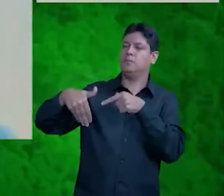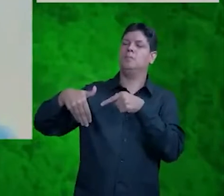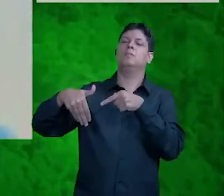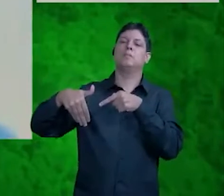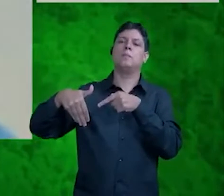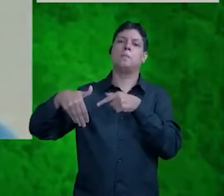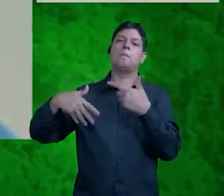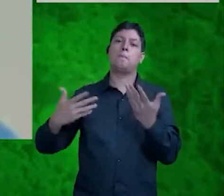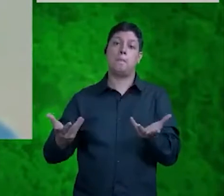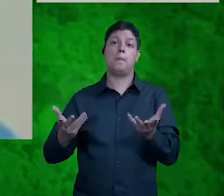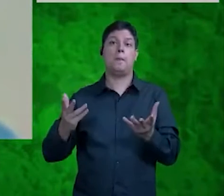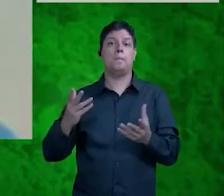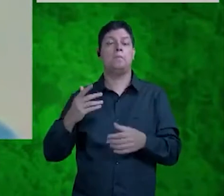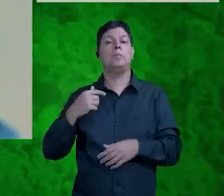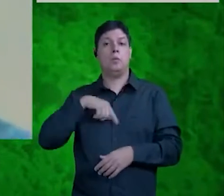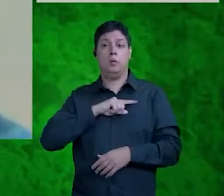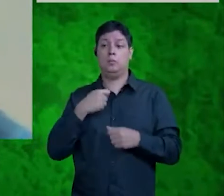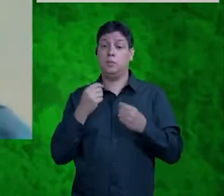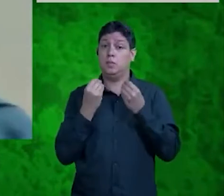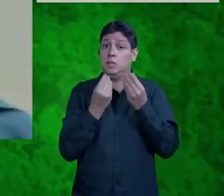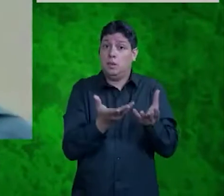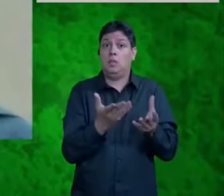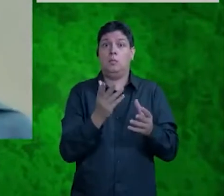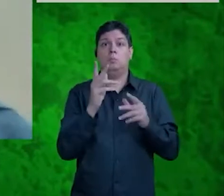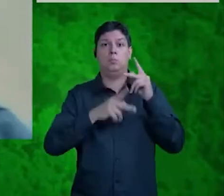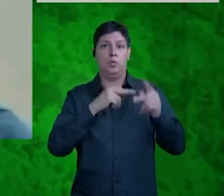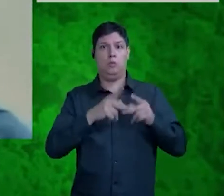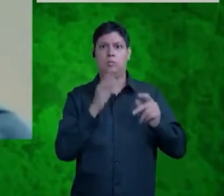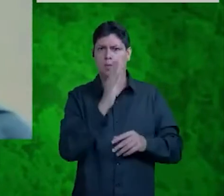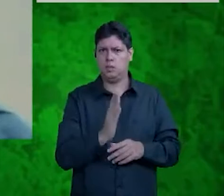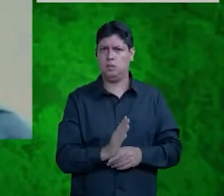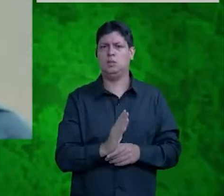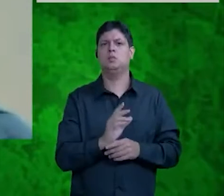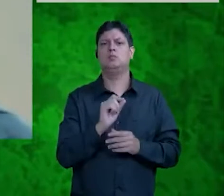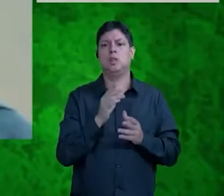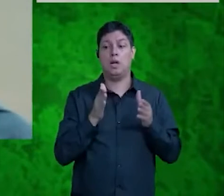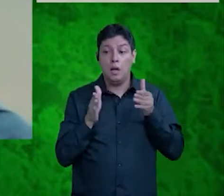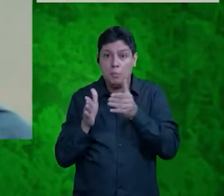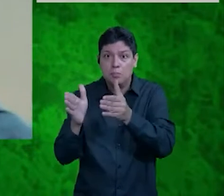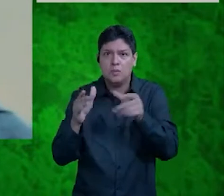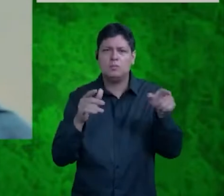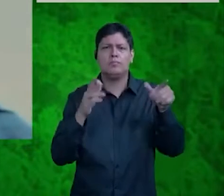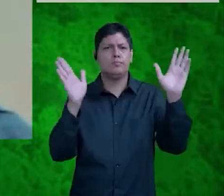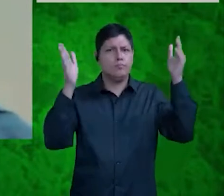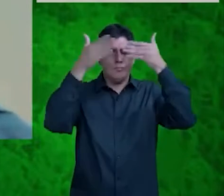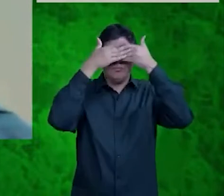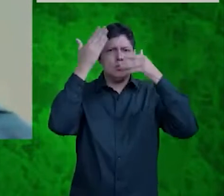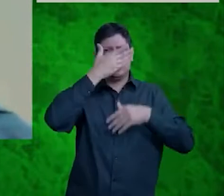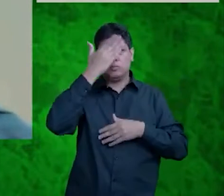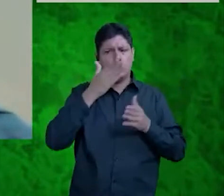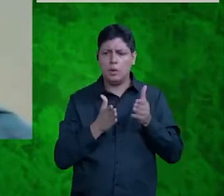povo brasileiro, Daniel, é uma opção, né? A opção que ele pensa que ele não tem ainda. Por quê? Porque está preocupado